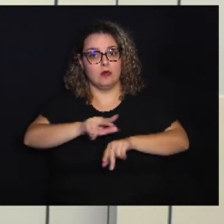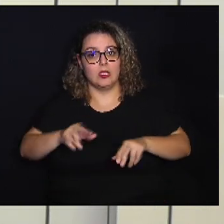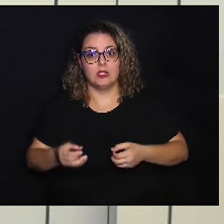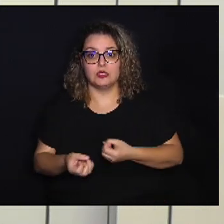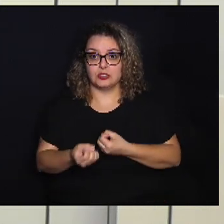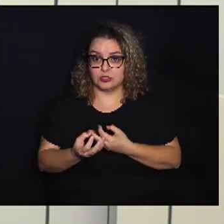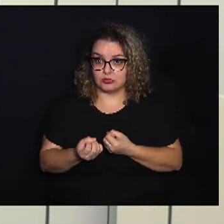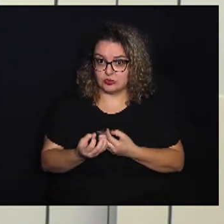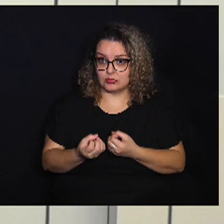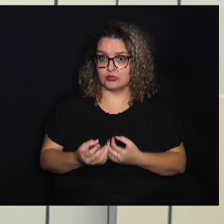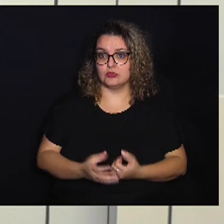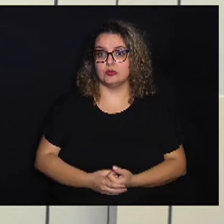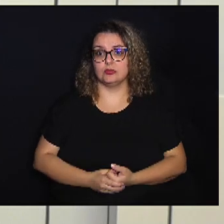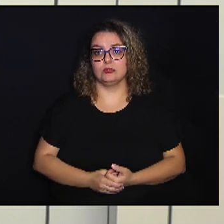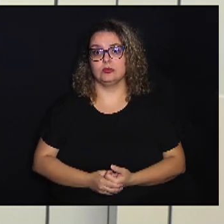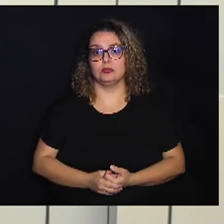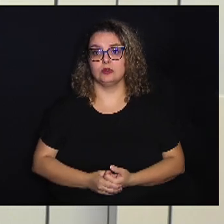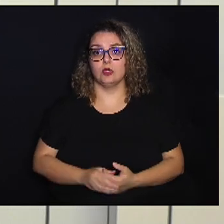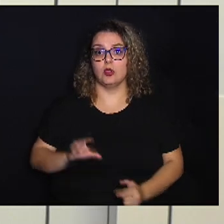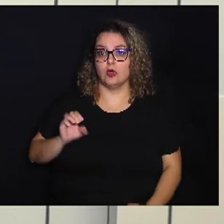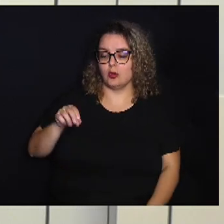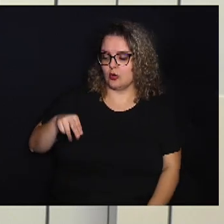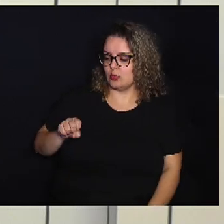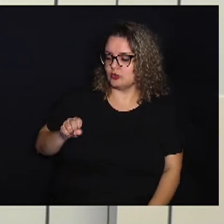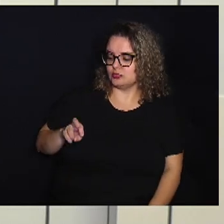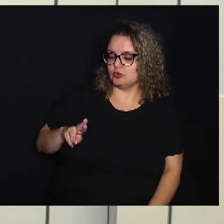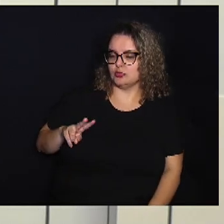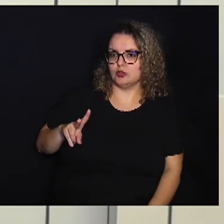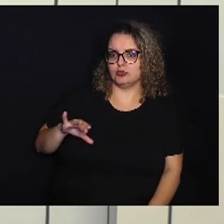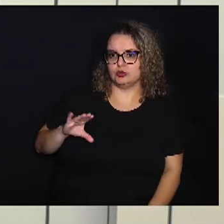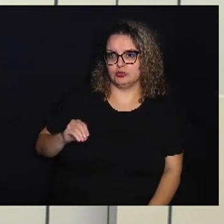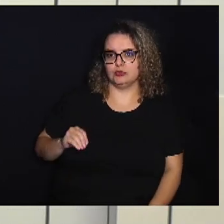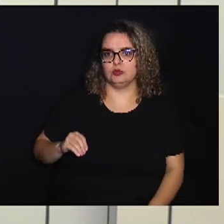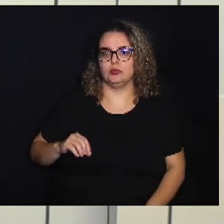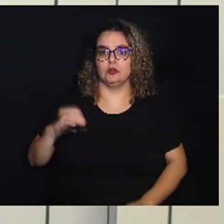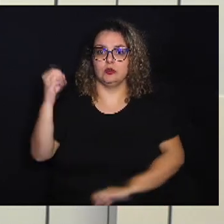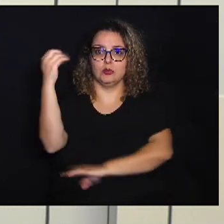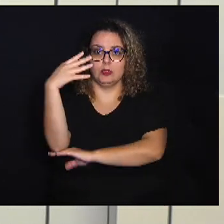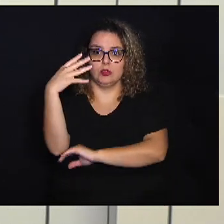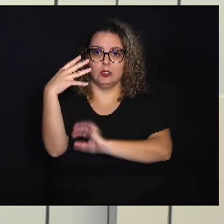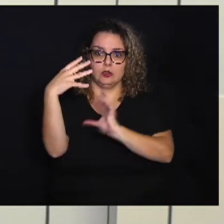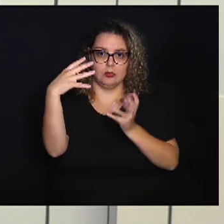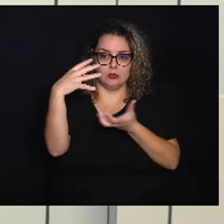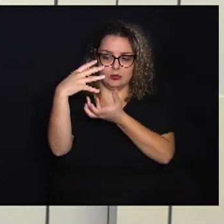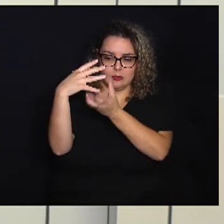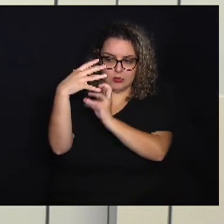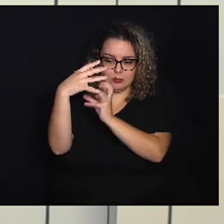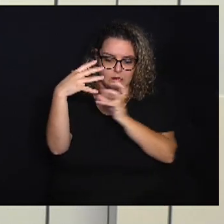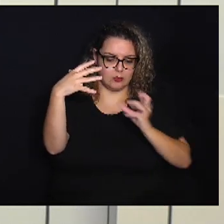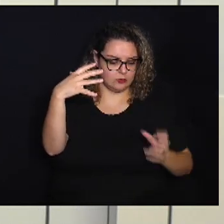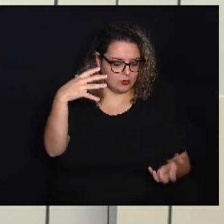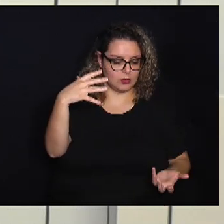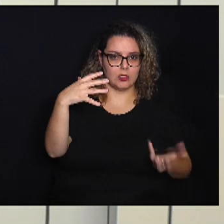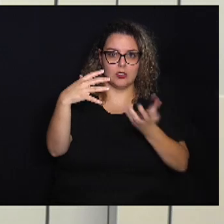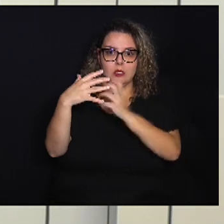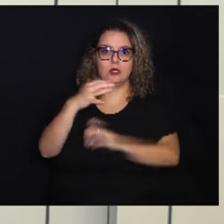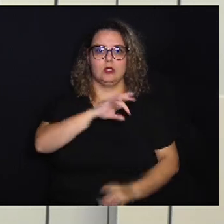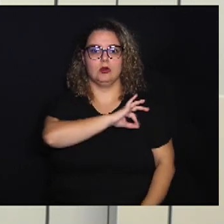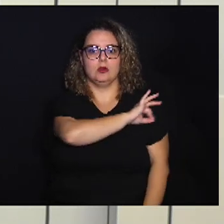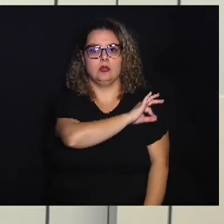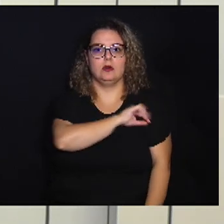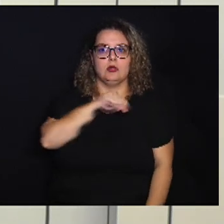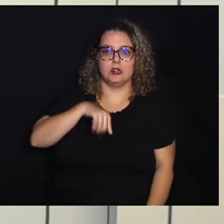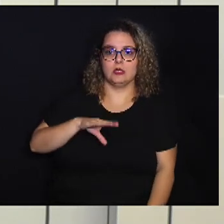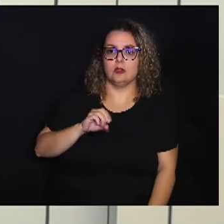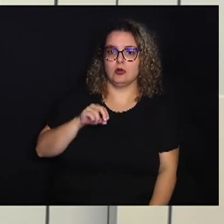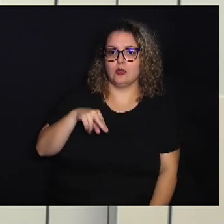informações sobre o consórcio para a troca de lâmpadas no município. O contrato entre a prefeitura e este